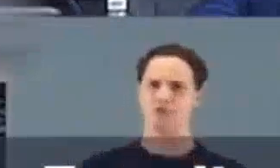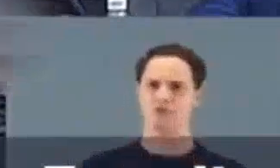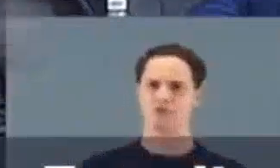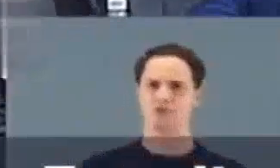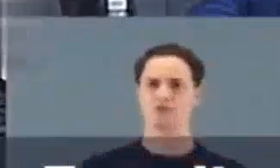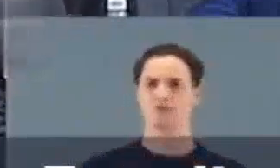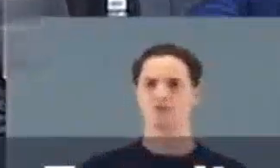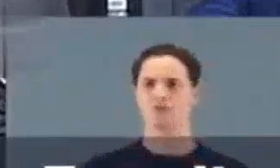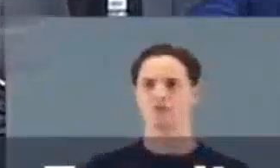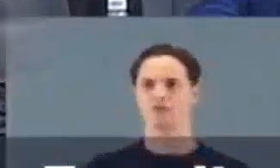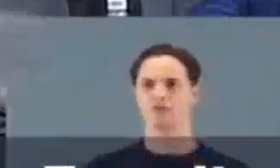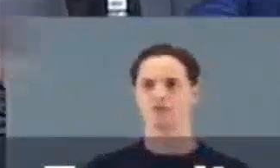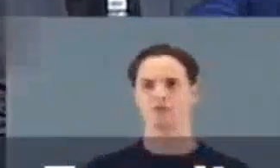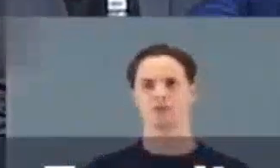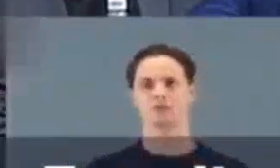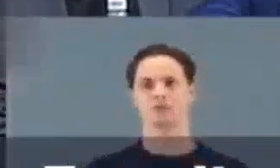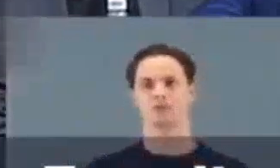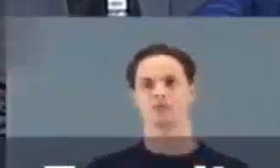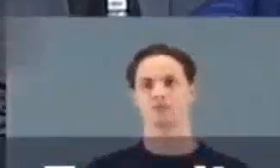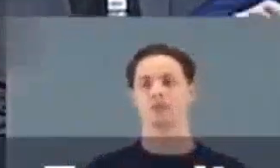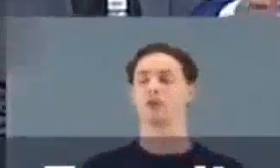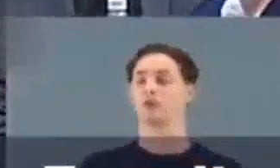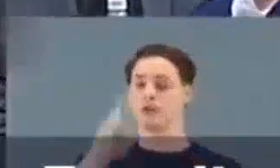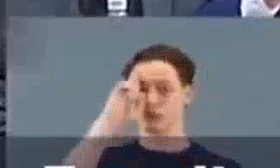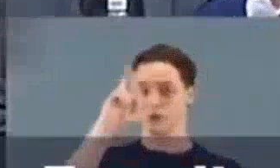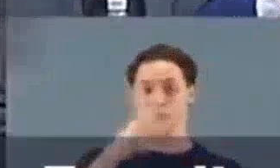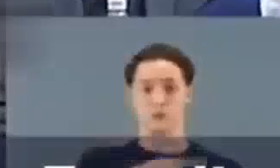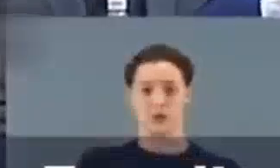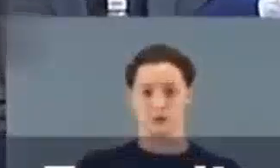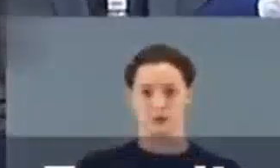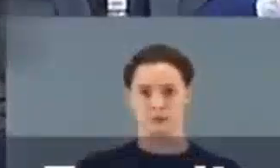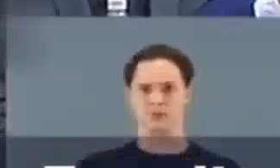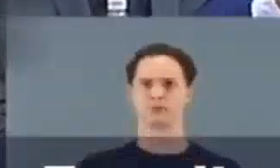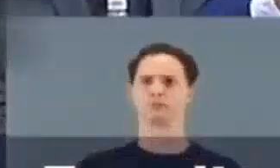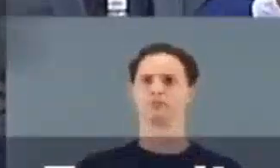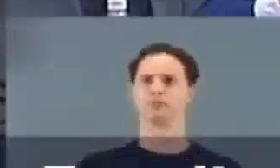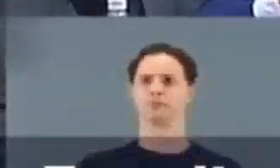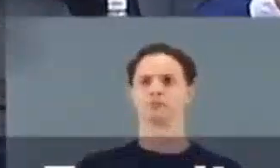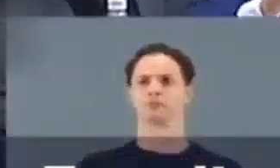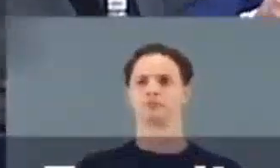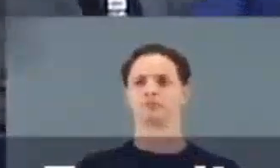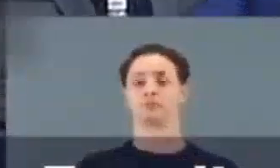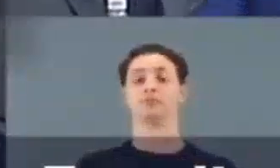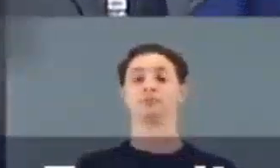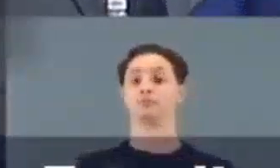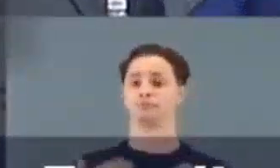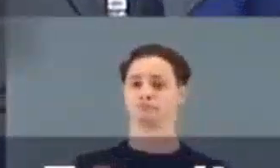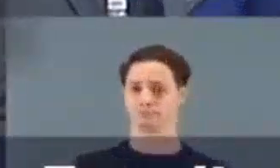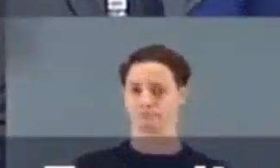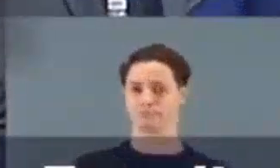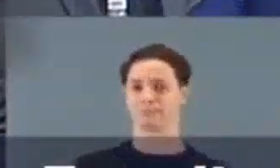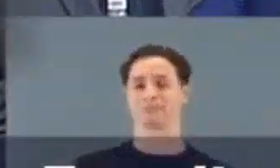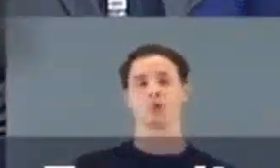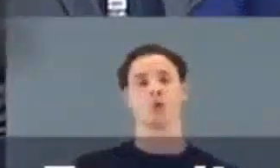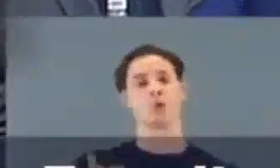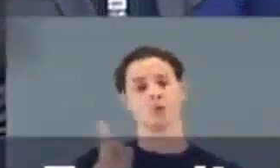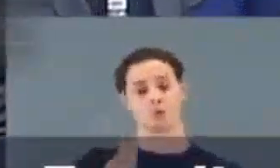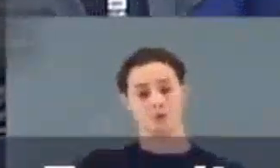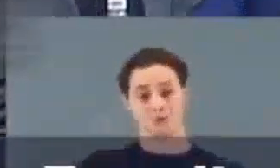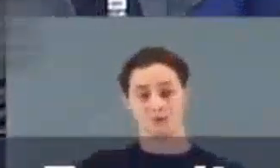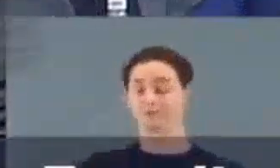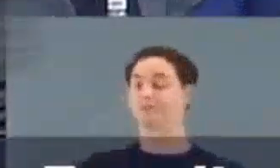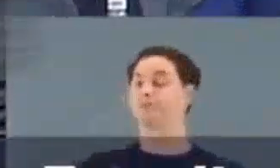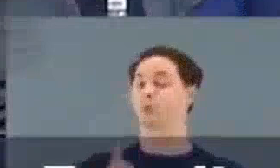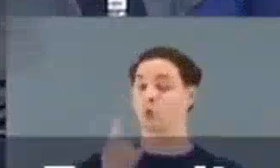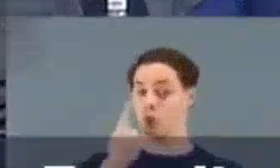tem que ter... Deputada, senadora Elisiane. Senhor presidente, mais uma vez é bom a gente lembrar,